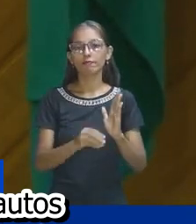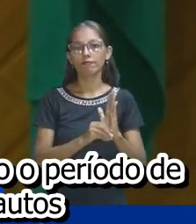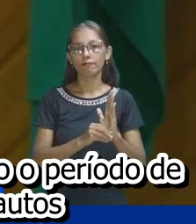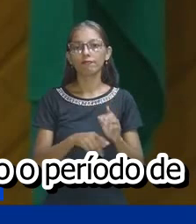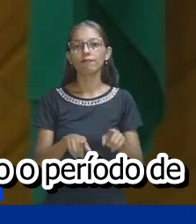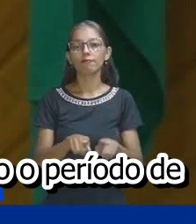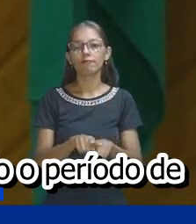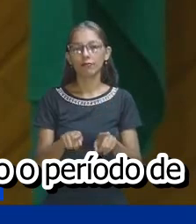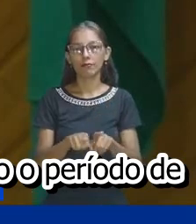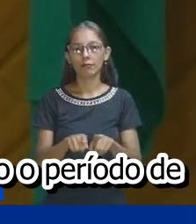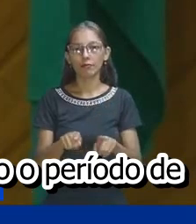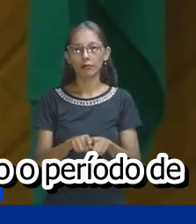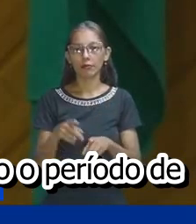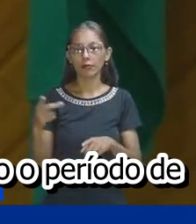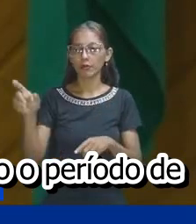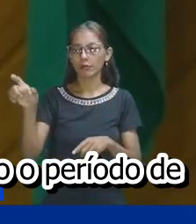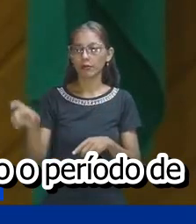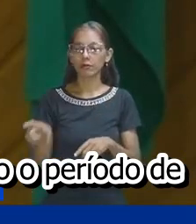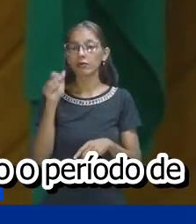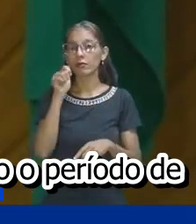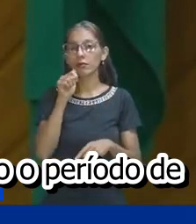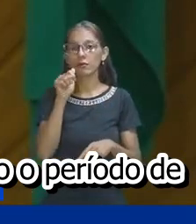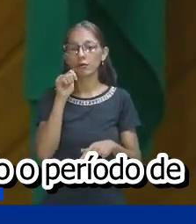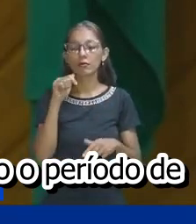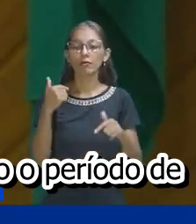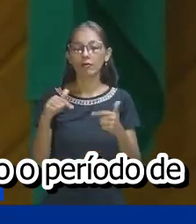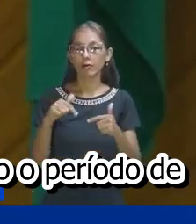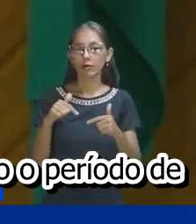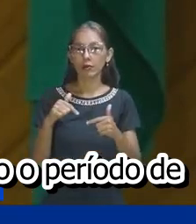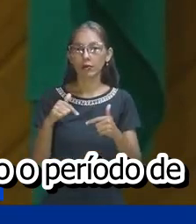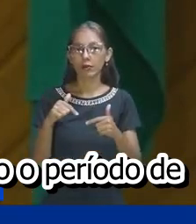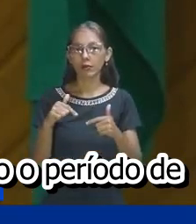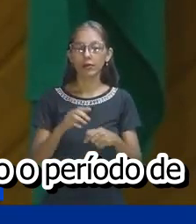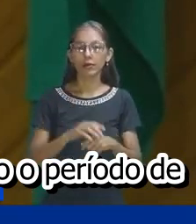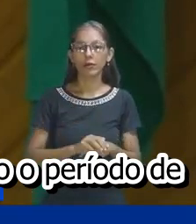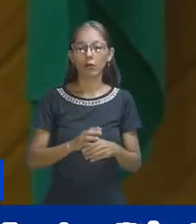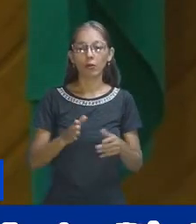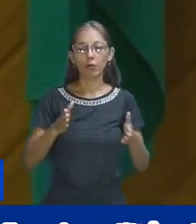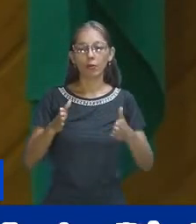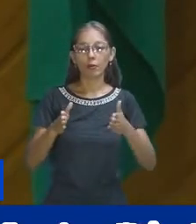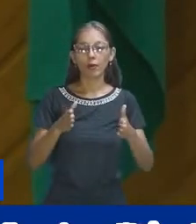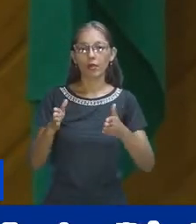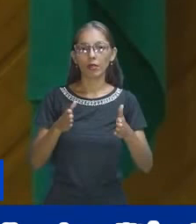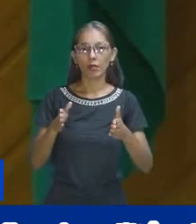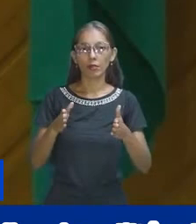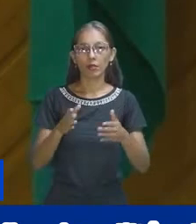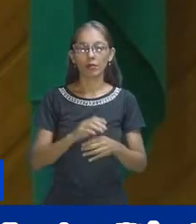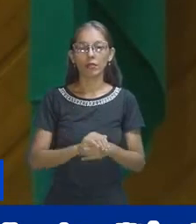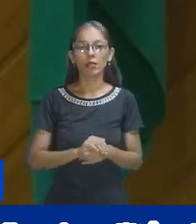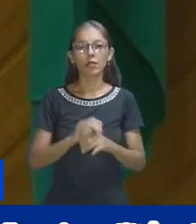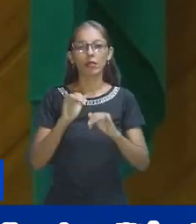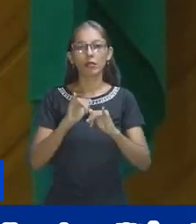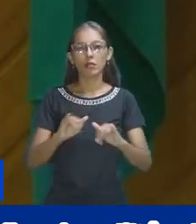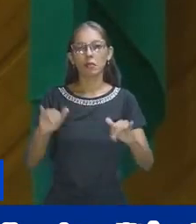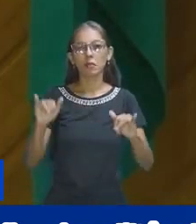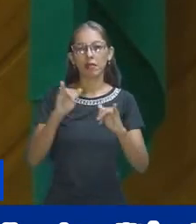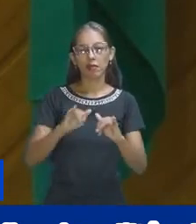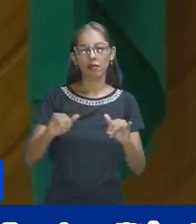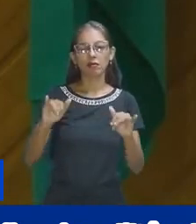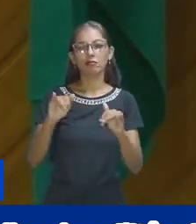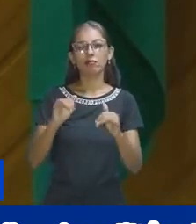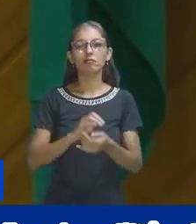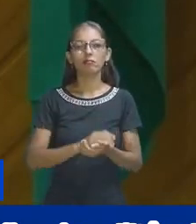evidentemente, e que consta que Maria Souza teria trabalhado durante todo o período de campanha, teria recebido a quantia